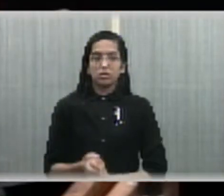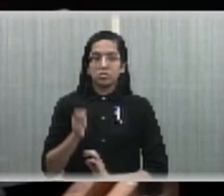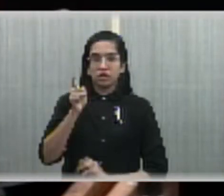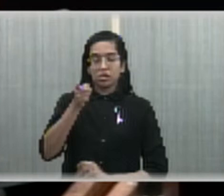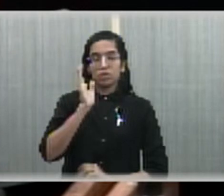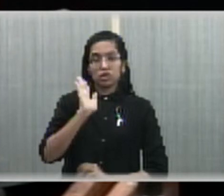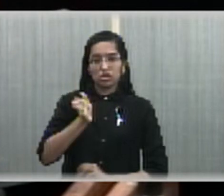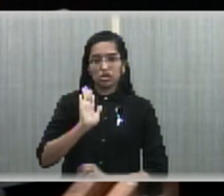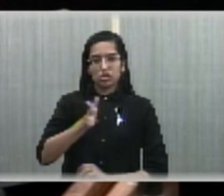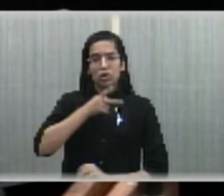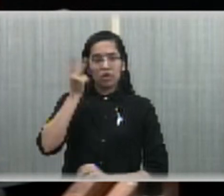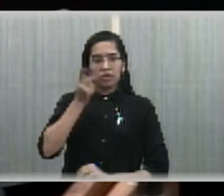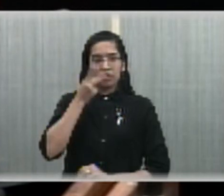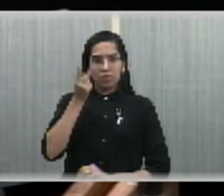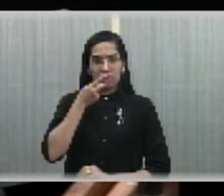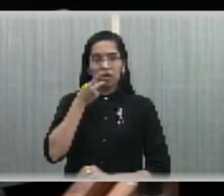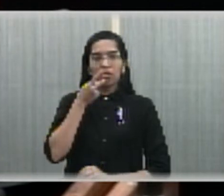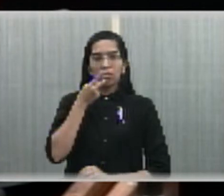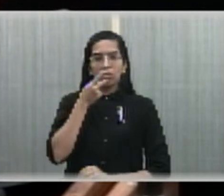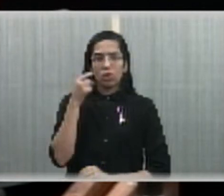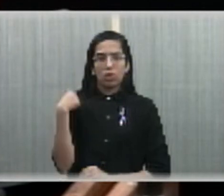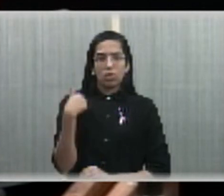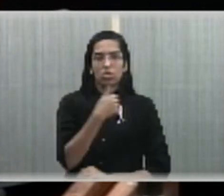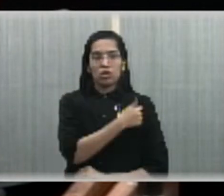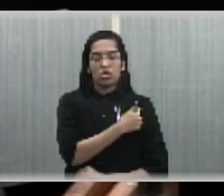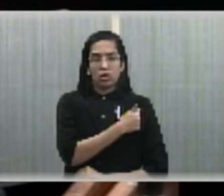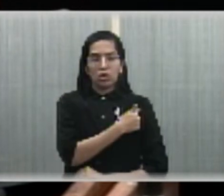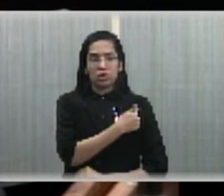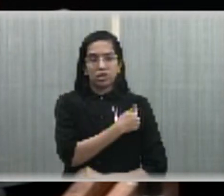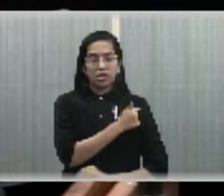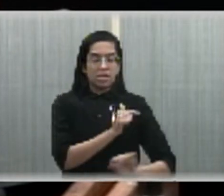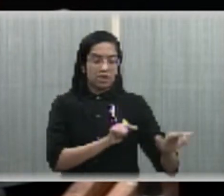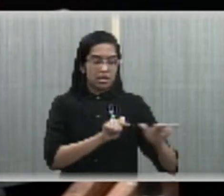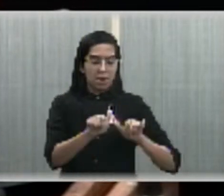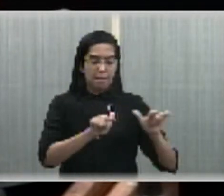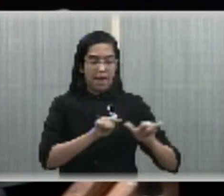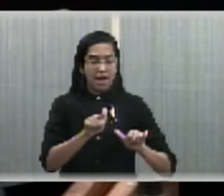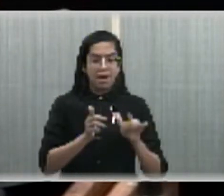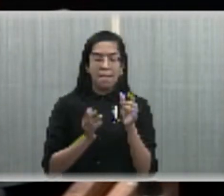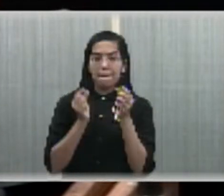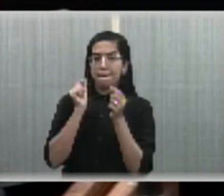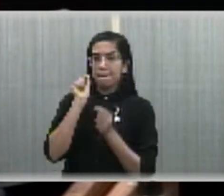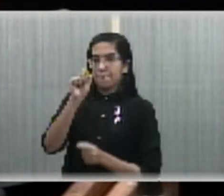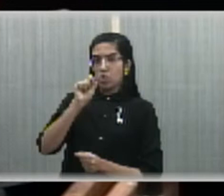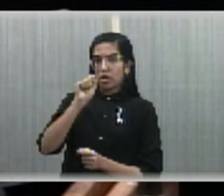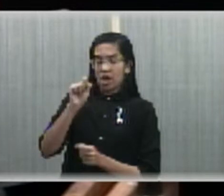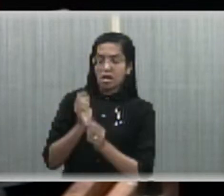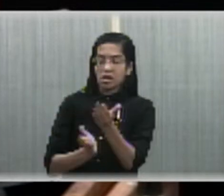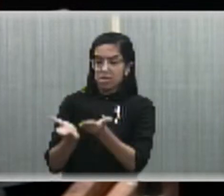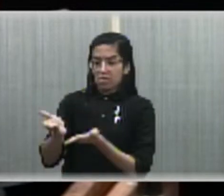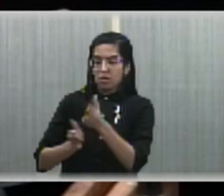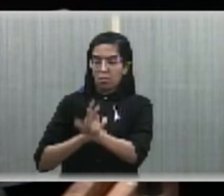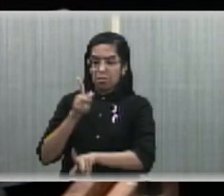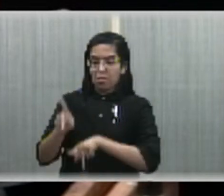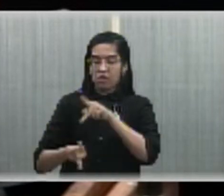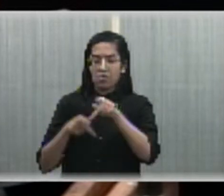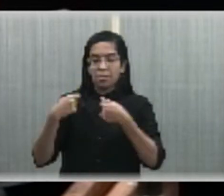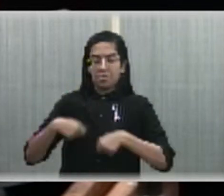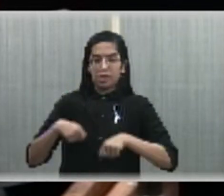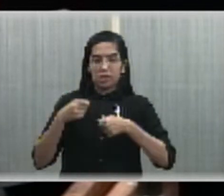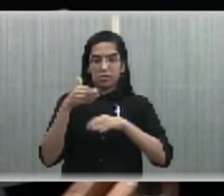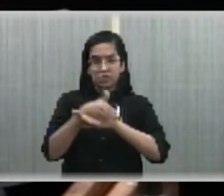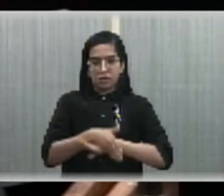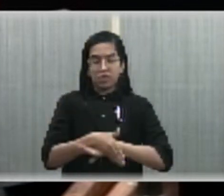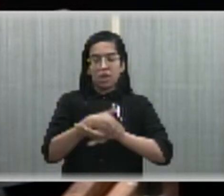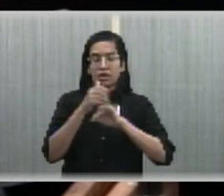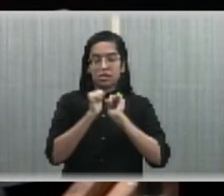muito isso, que nós aqui, que somos funcionários do povo, teríamos que estar aqui na Assembleia todas as terças e